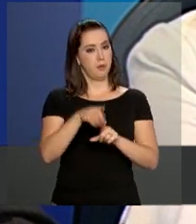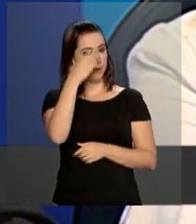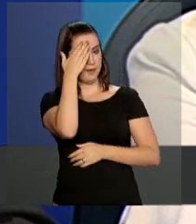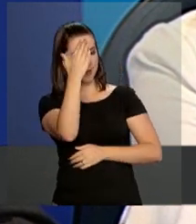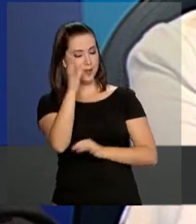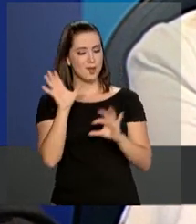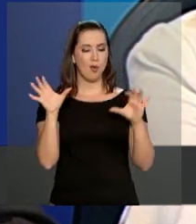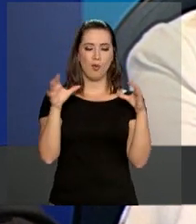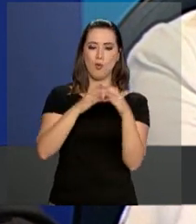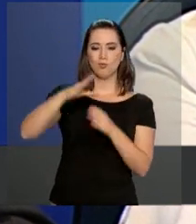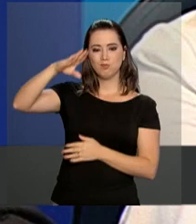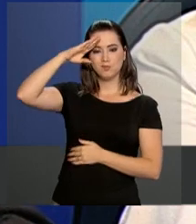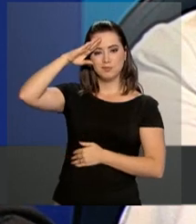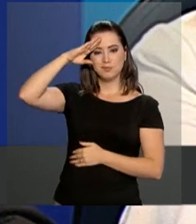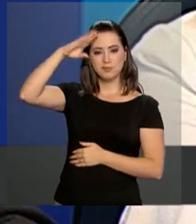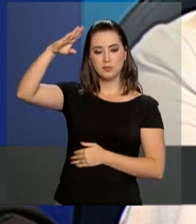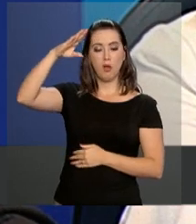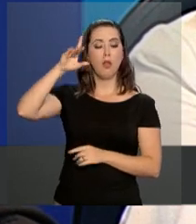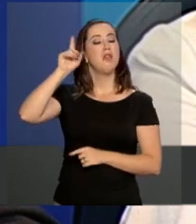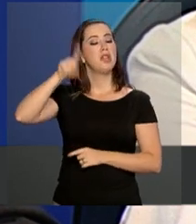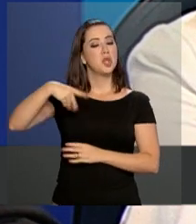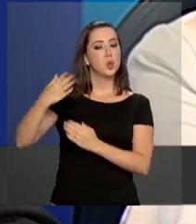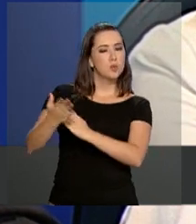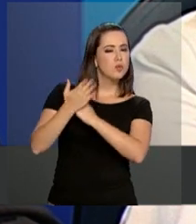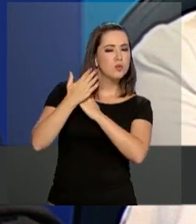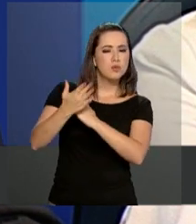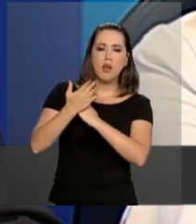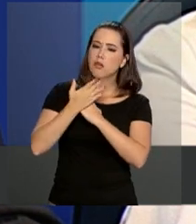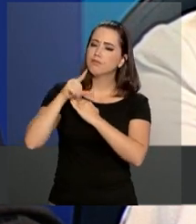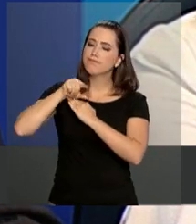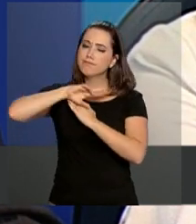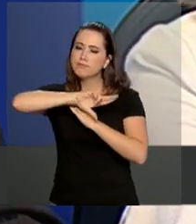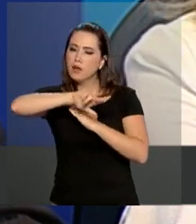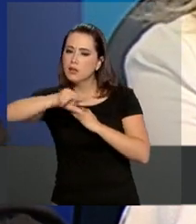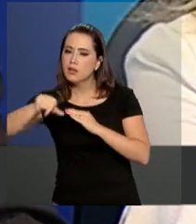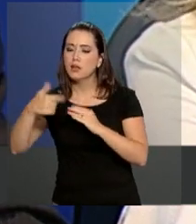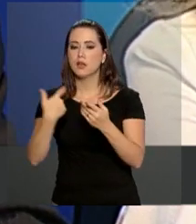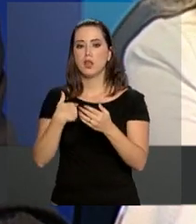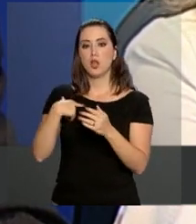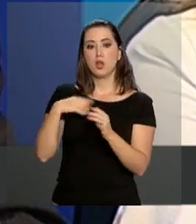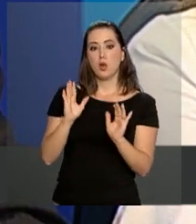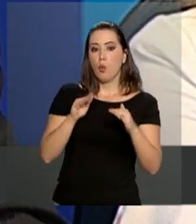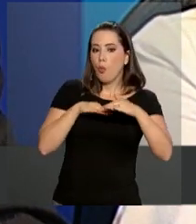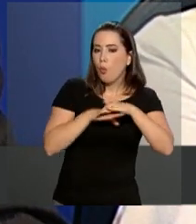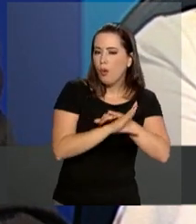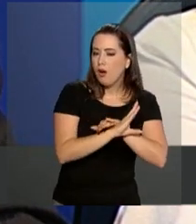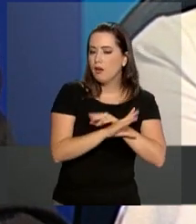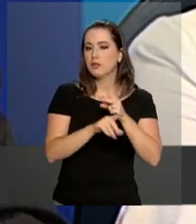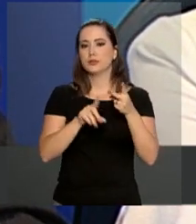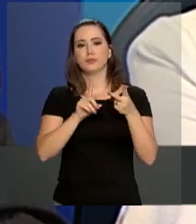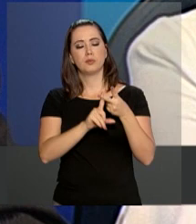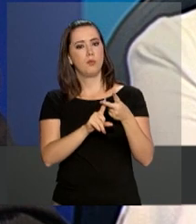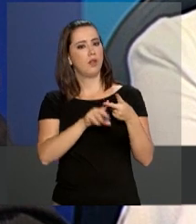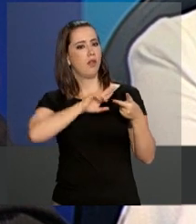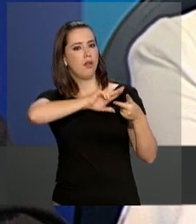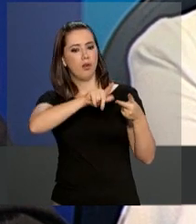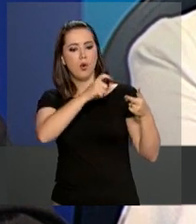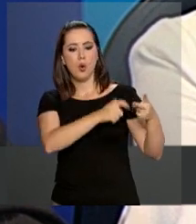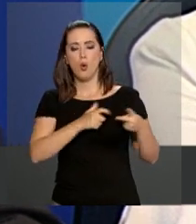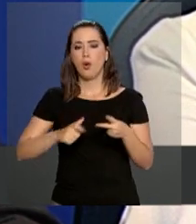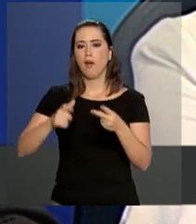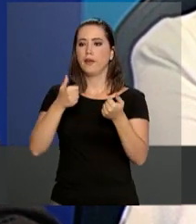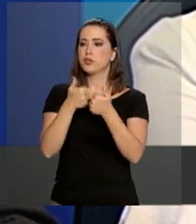que que nos ajudaram e muito em vários aspectos desde a guarda de fim em muitos lugares